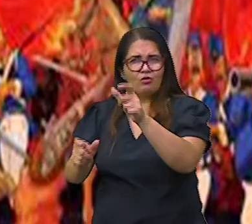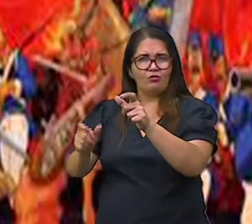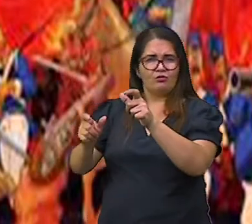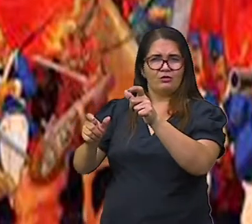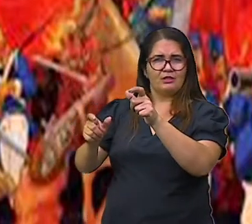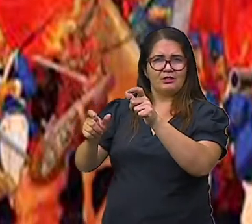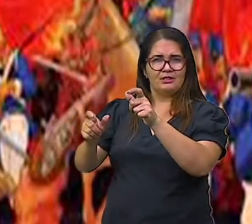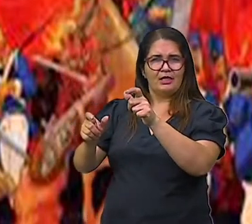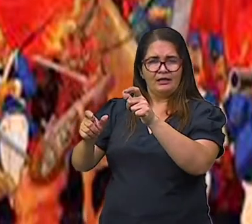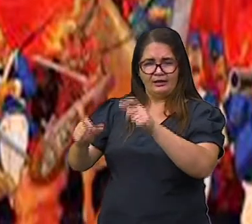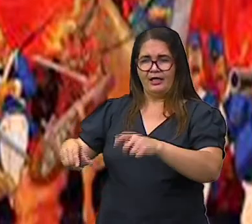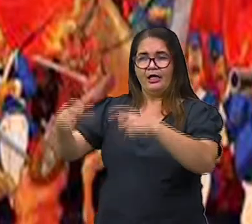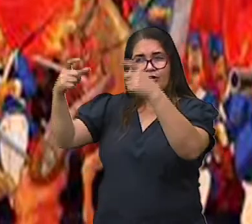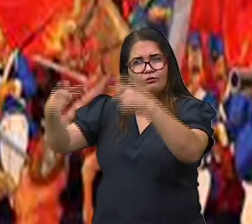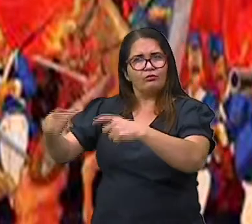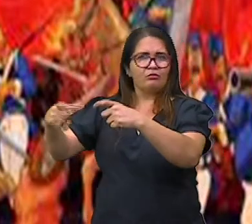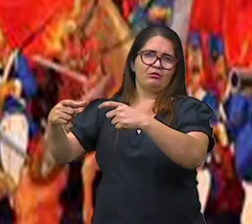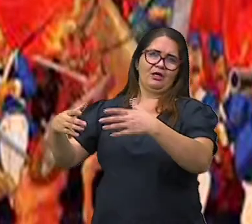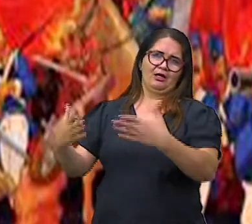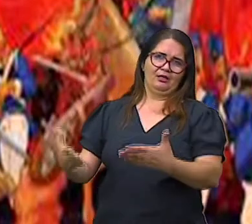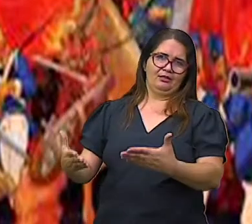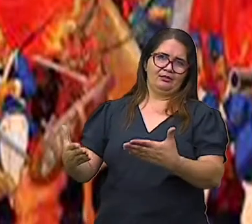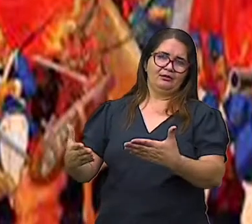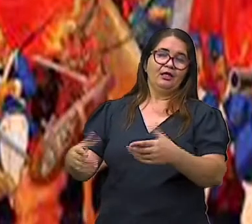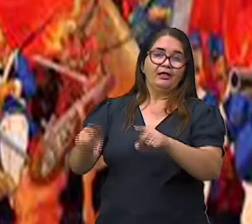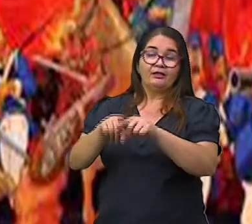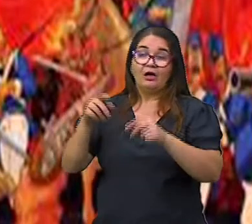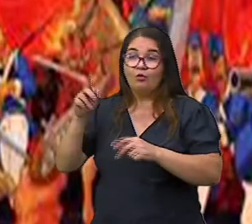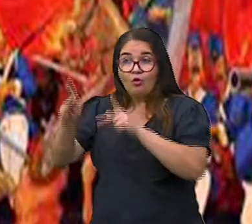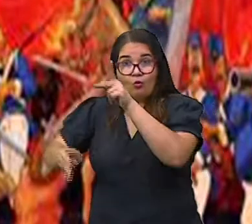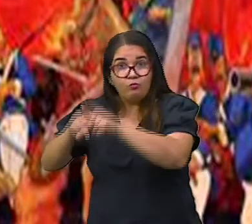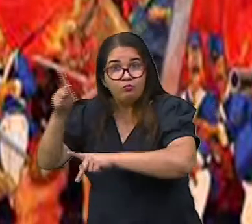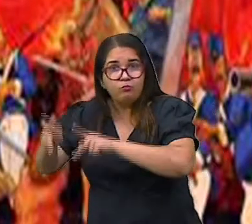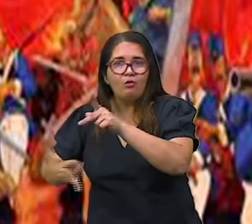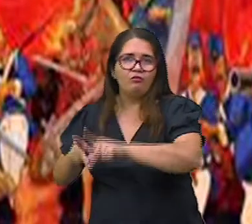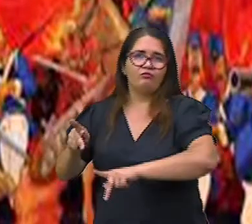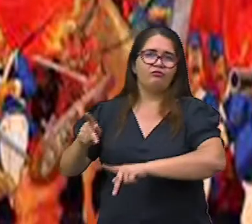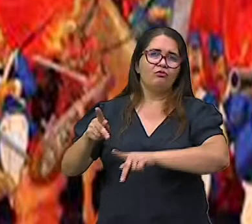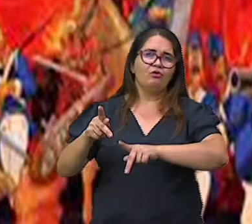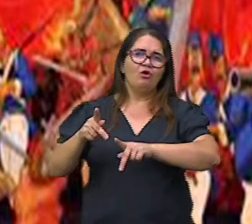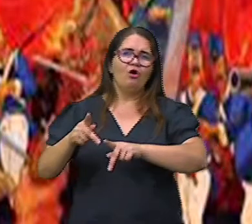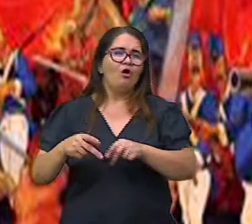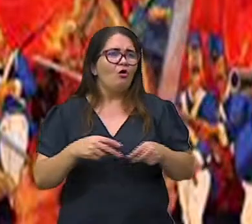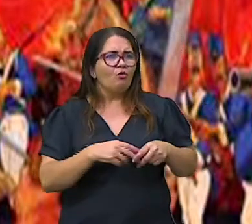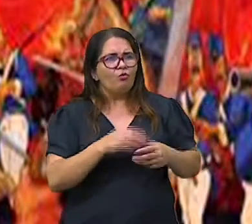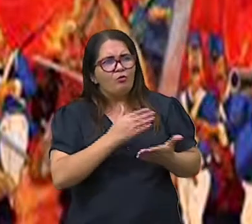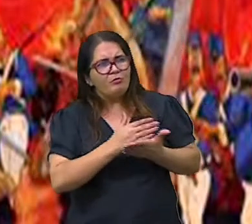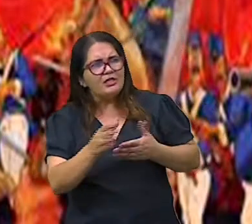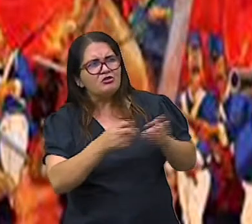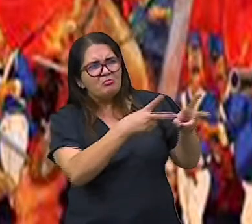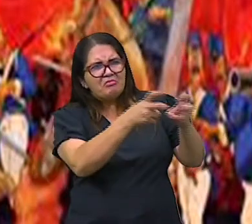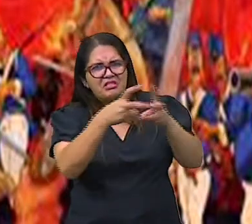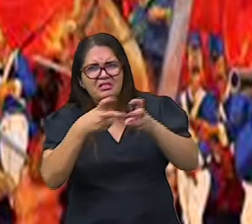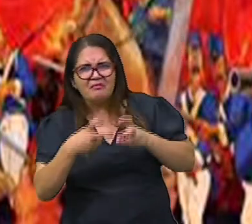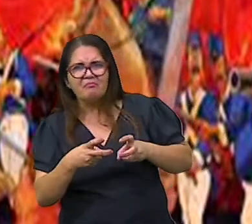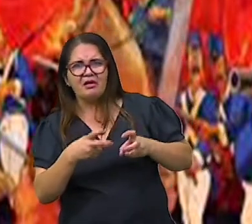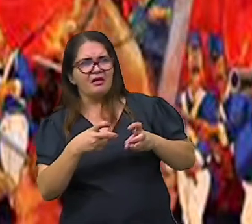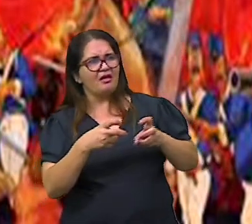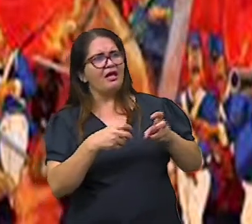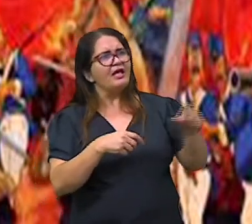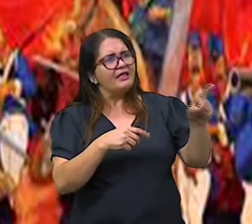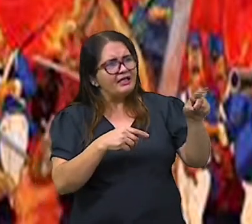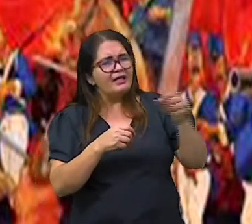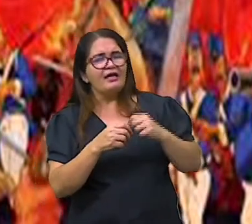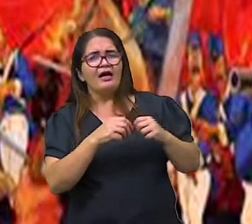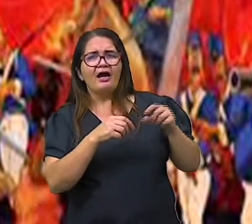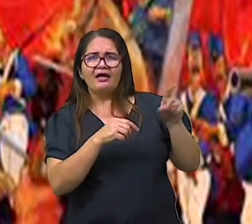político acirrou as relações do povo com as instituições governamentais. Então, na verdade, quem